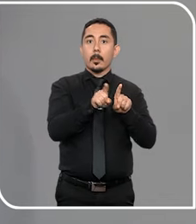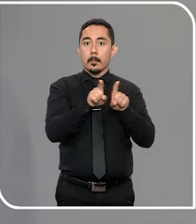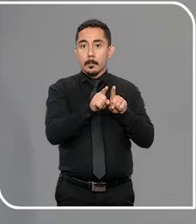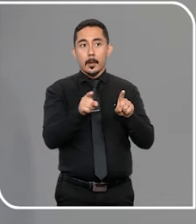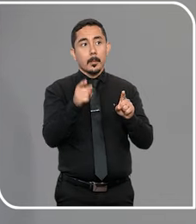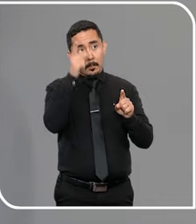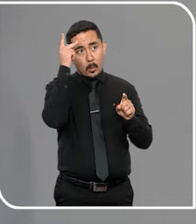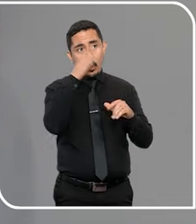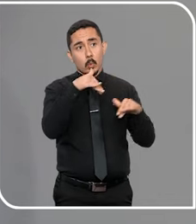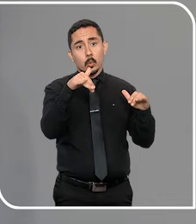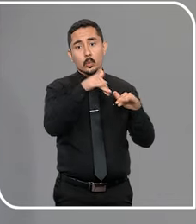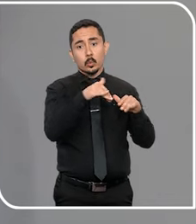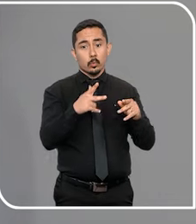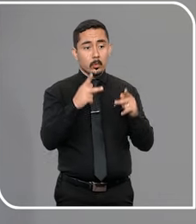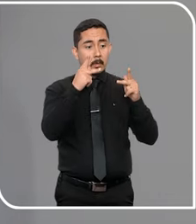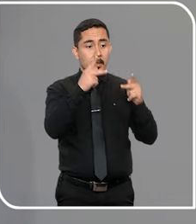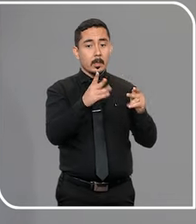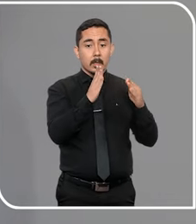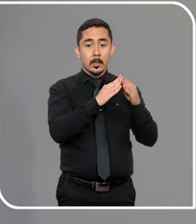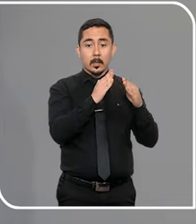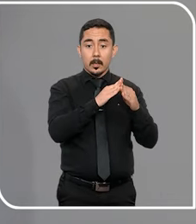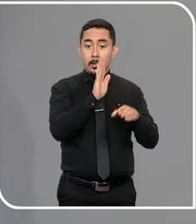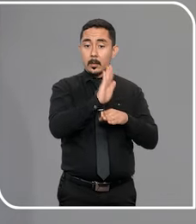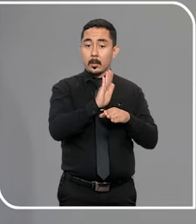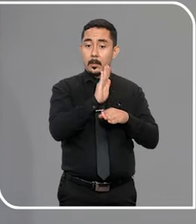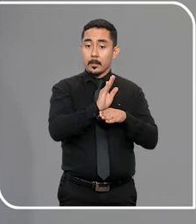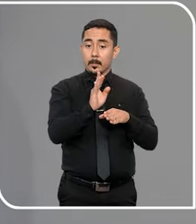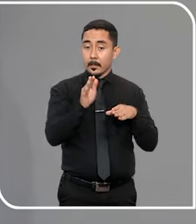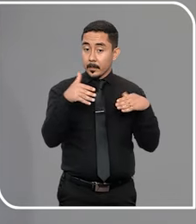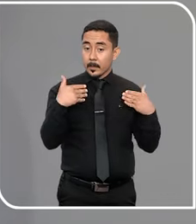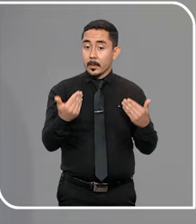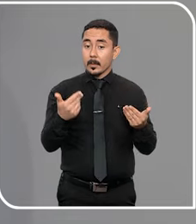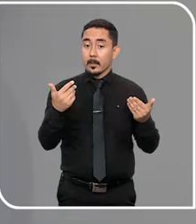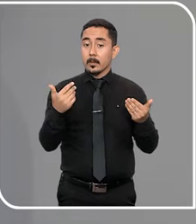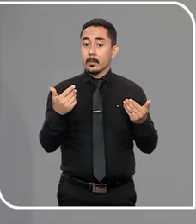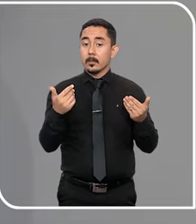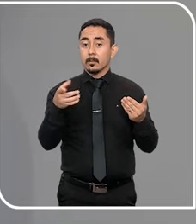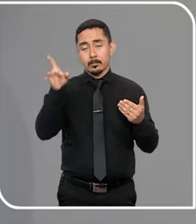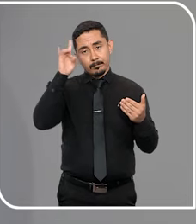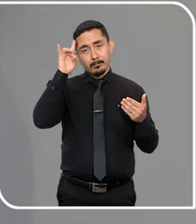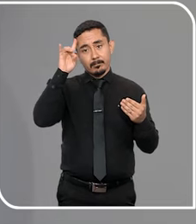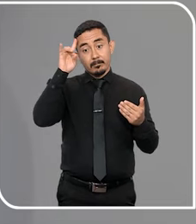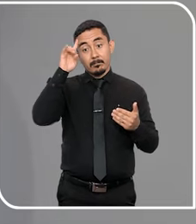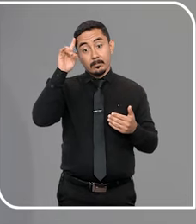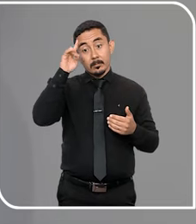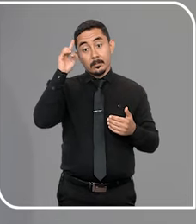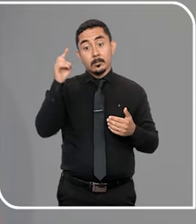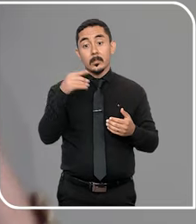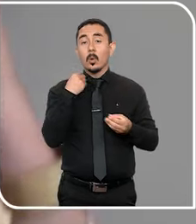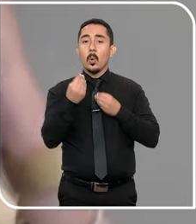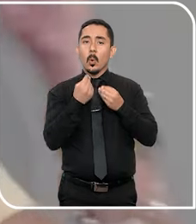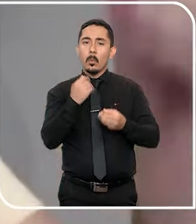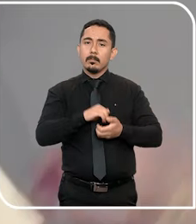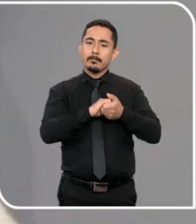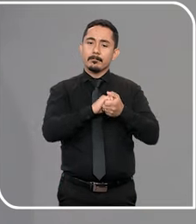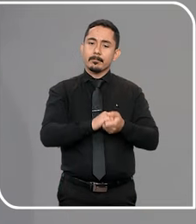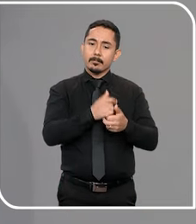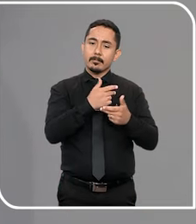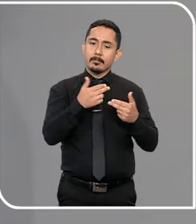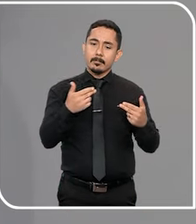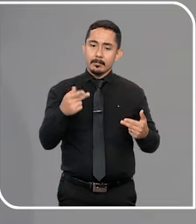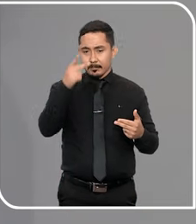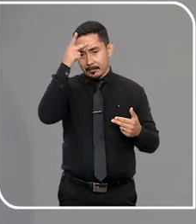condomínio sabe a pessoa que vai na sua casa me ajudar então assim no dia a dia como